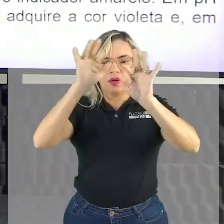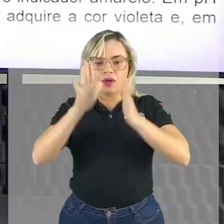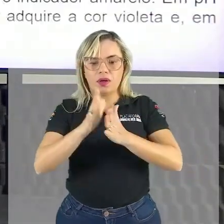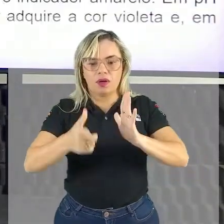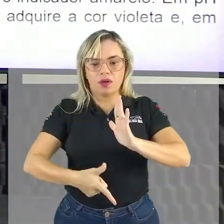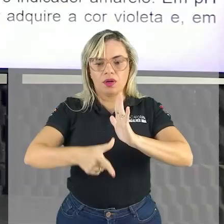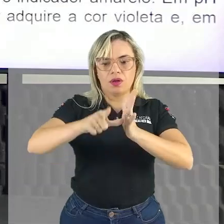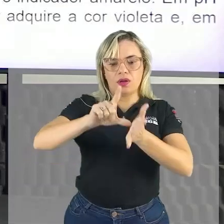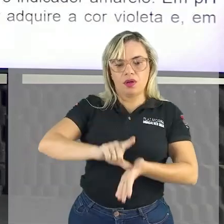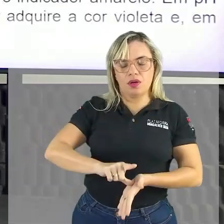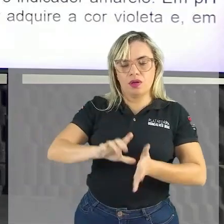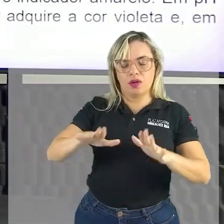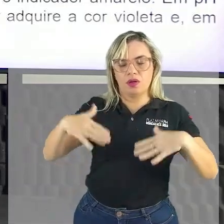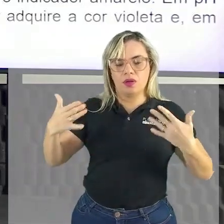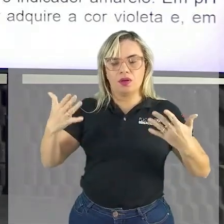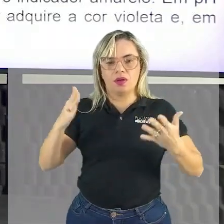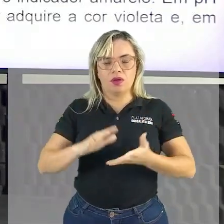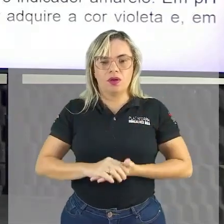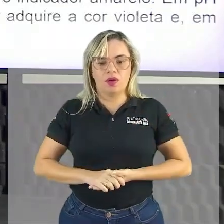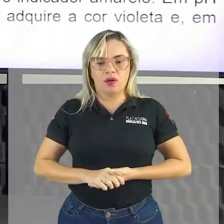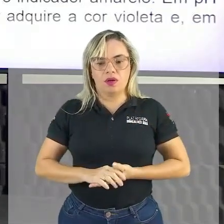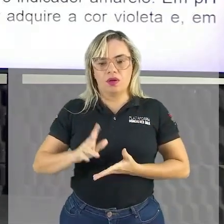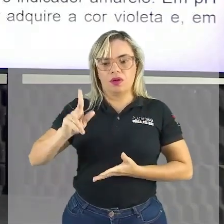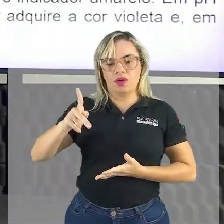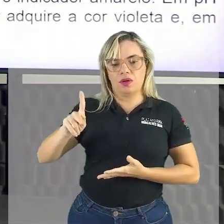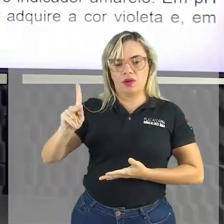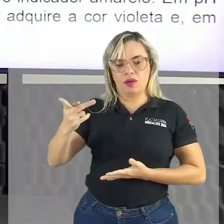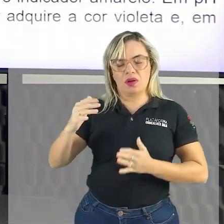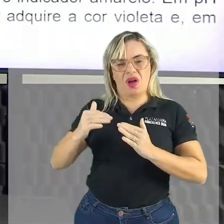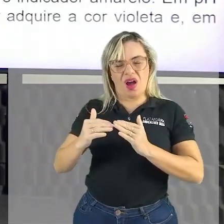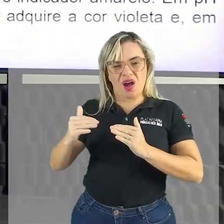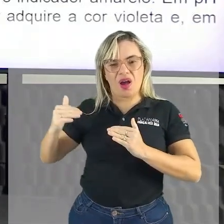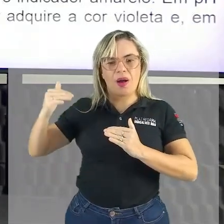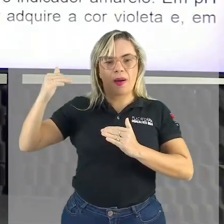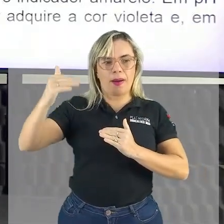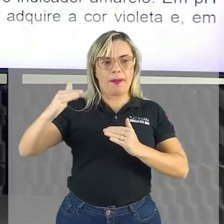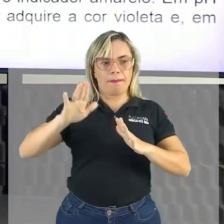anteriormente que se por acaso o pH ficar bem elevado,